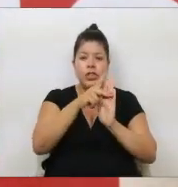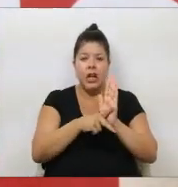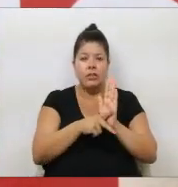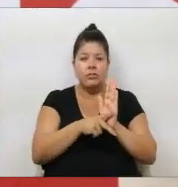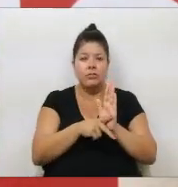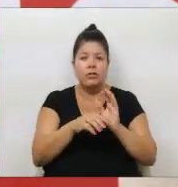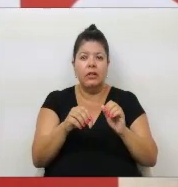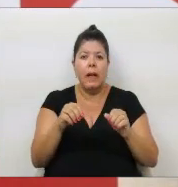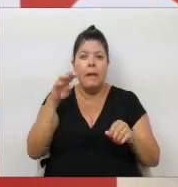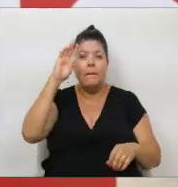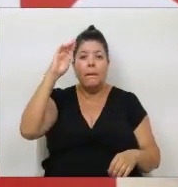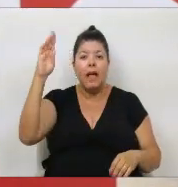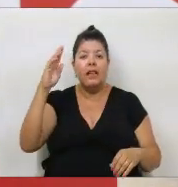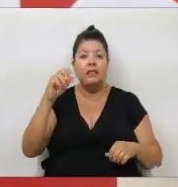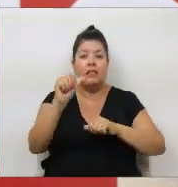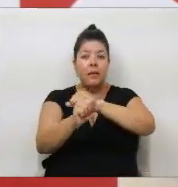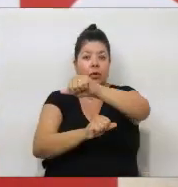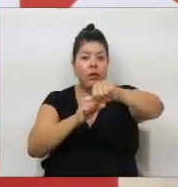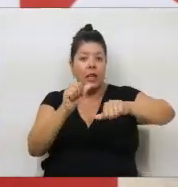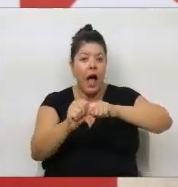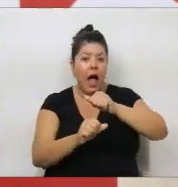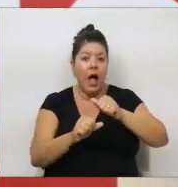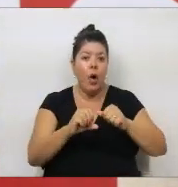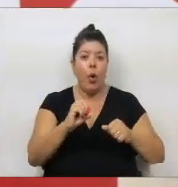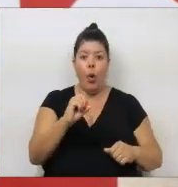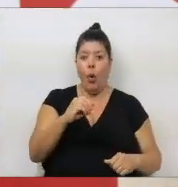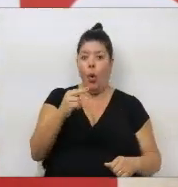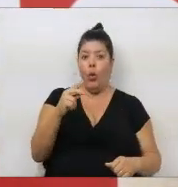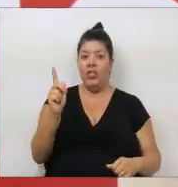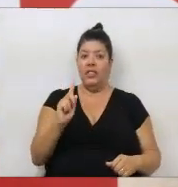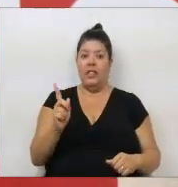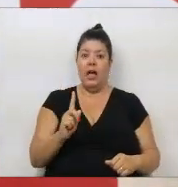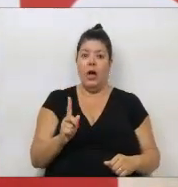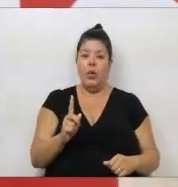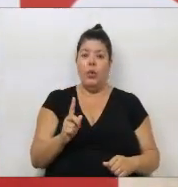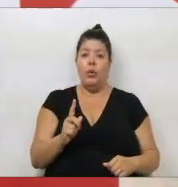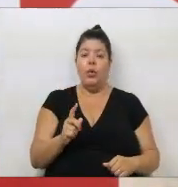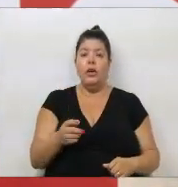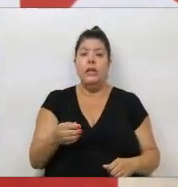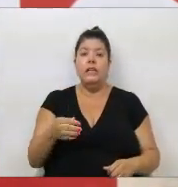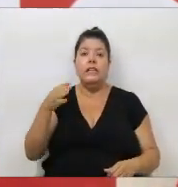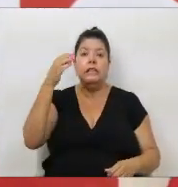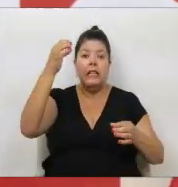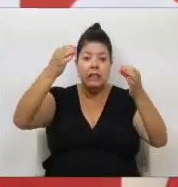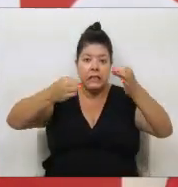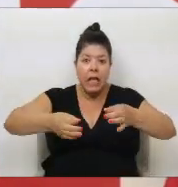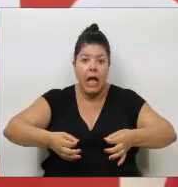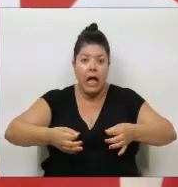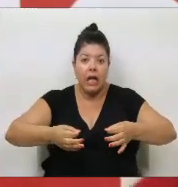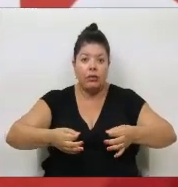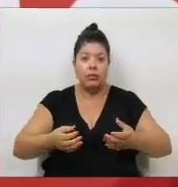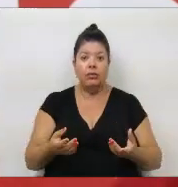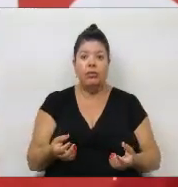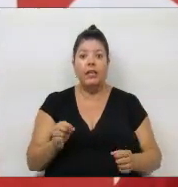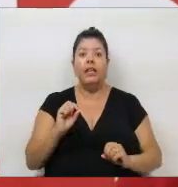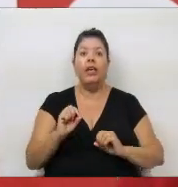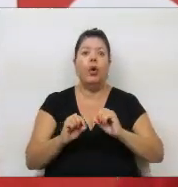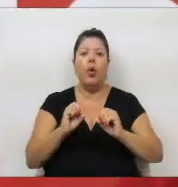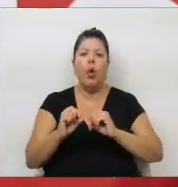Se você pensa em alterá-lo ou não, se acha que está, né, dentro do que vocês pensam para a cidade, e obras de